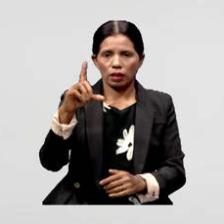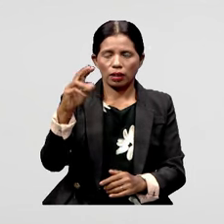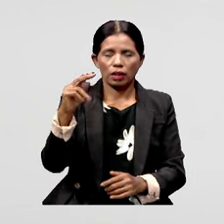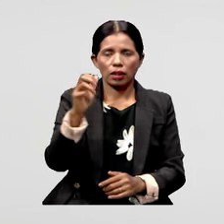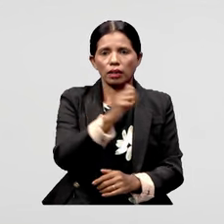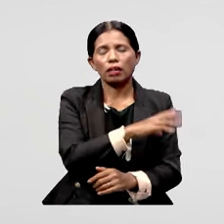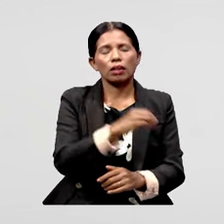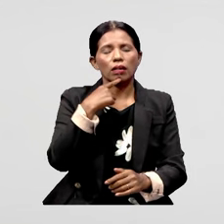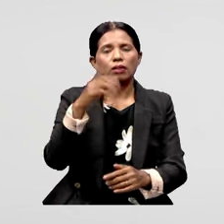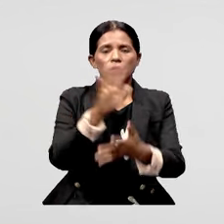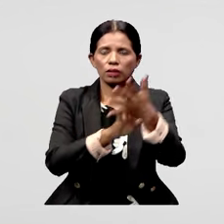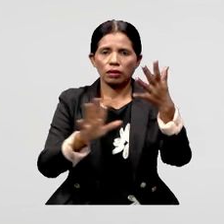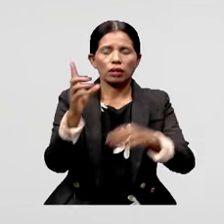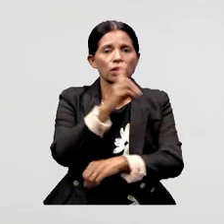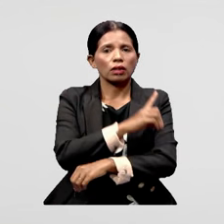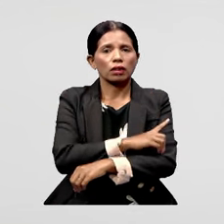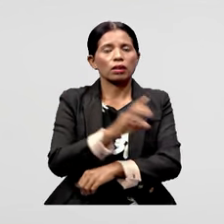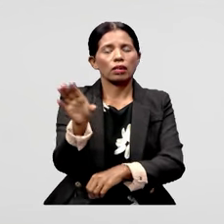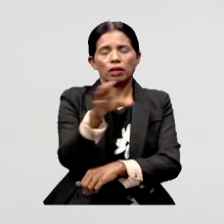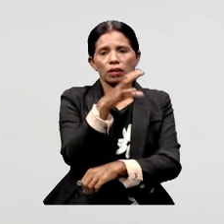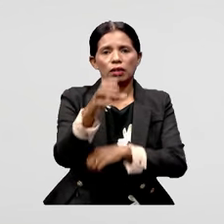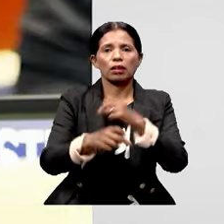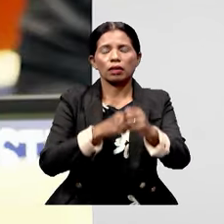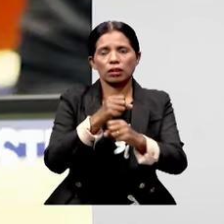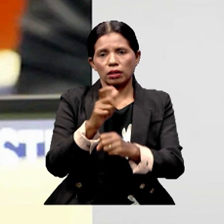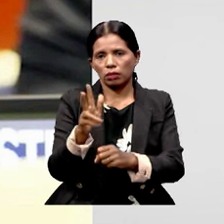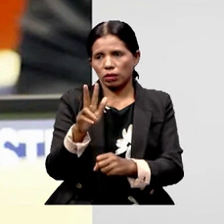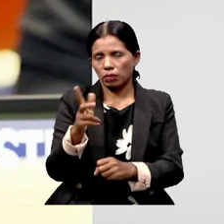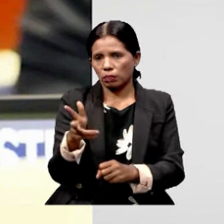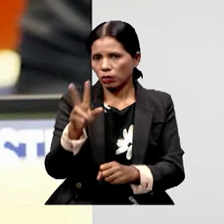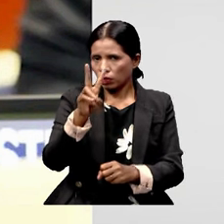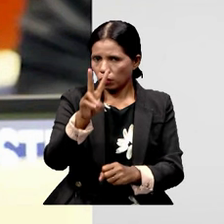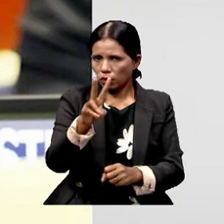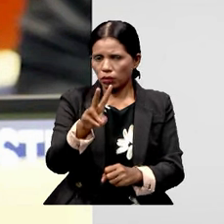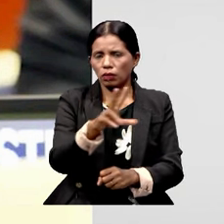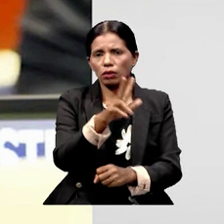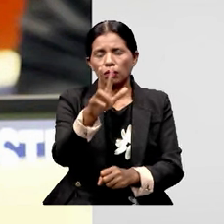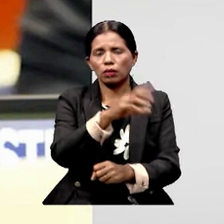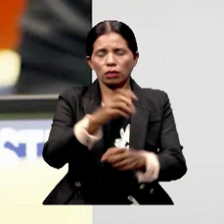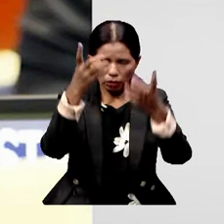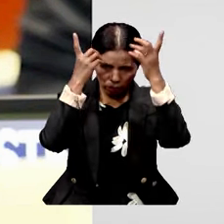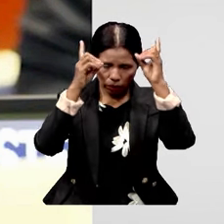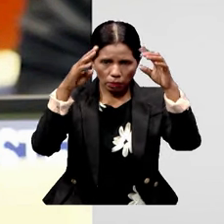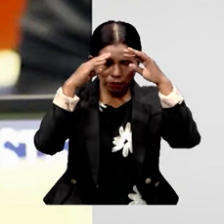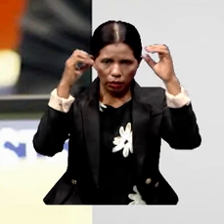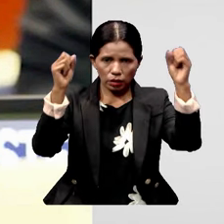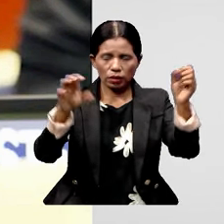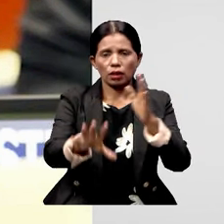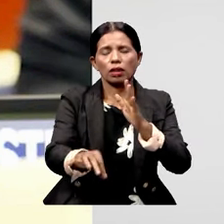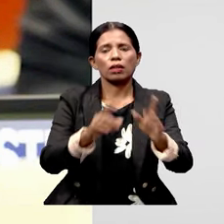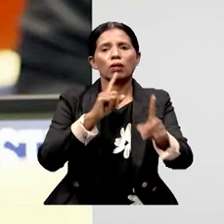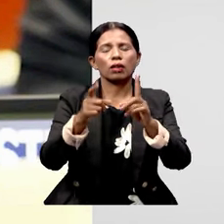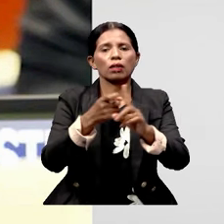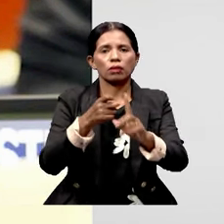Soares e a celebração Loro Natal Tinri Ruroro no Lurecintolune, mas bem decisão Presidente Republika Nianne retan crítica